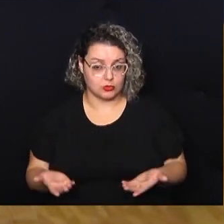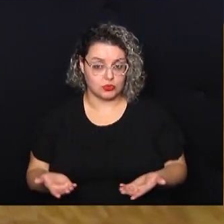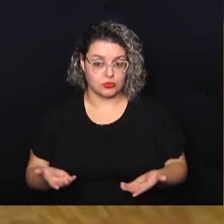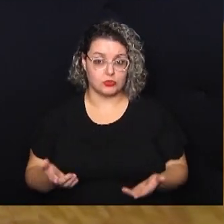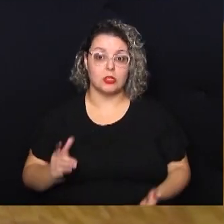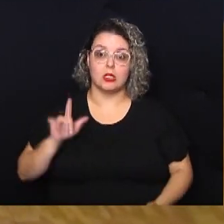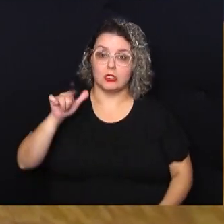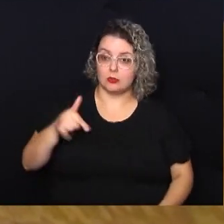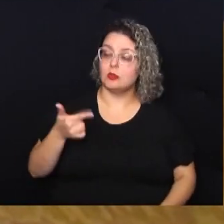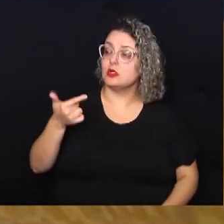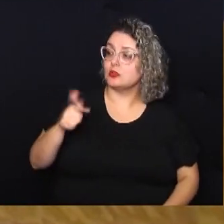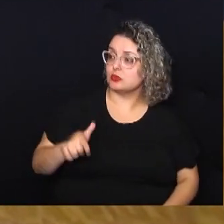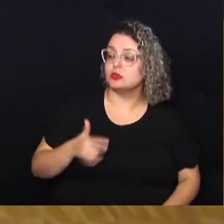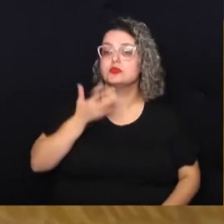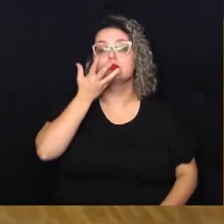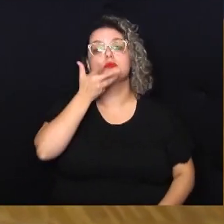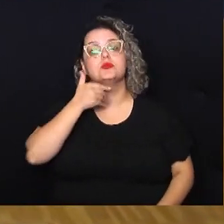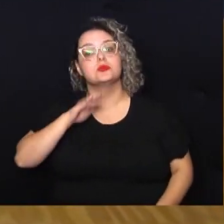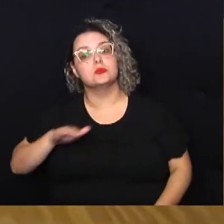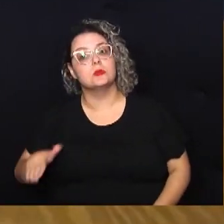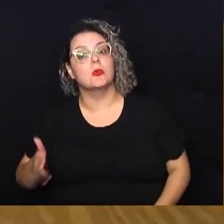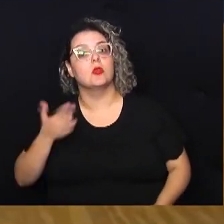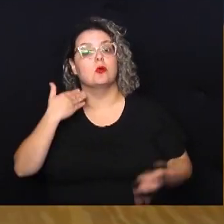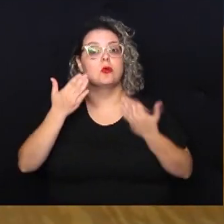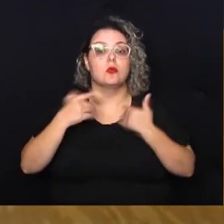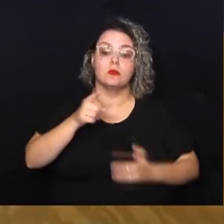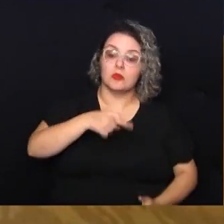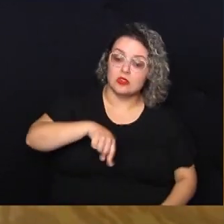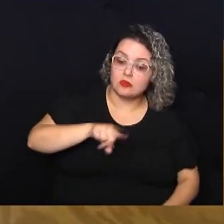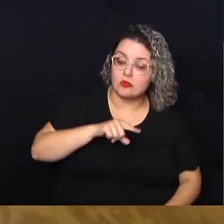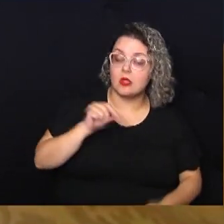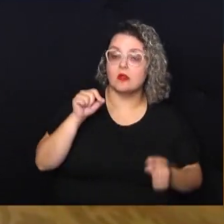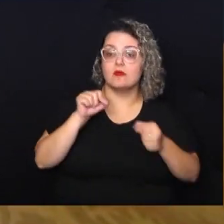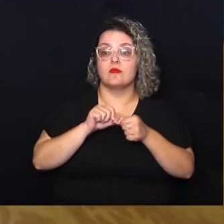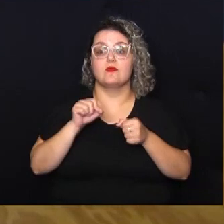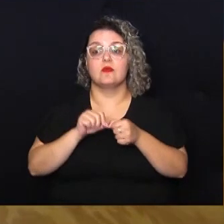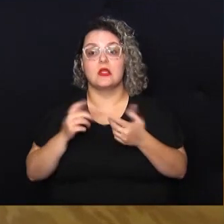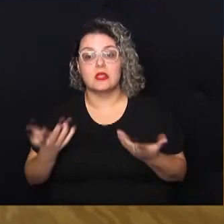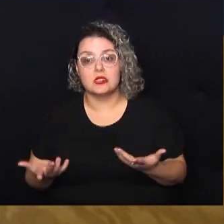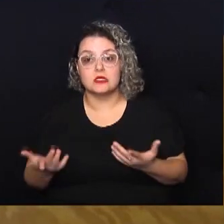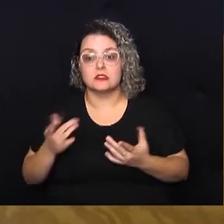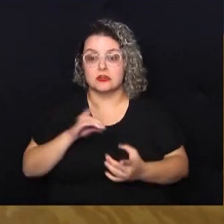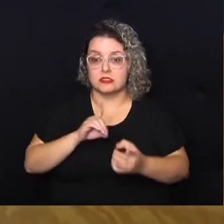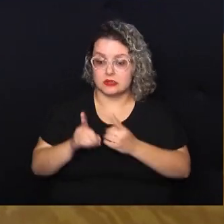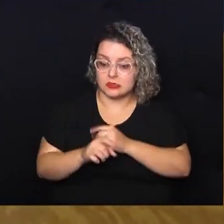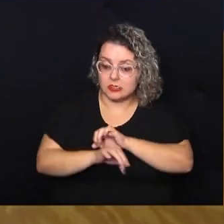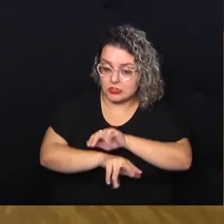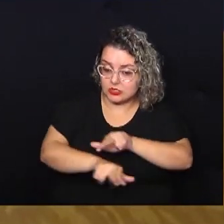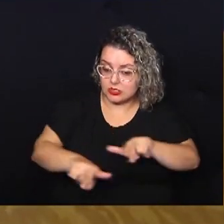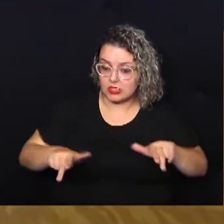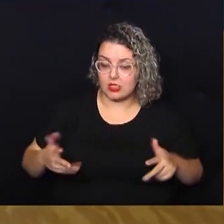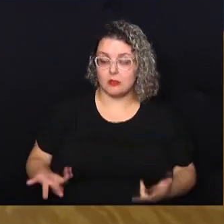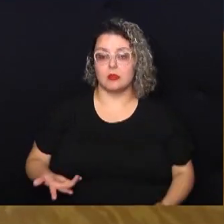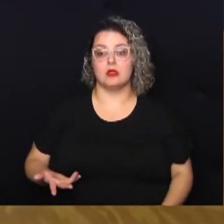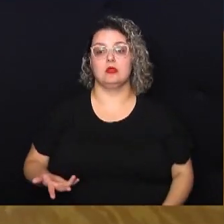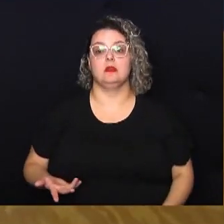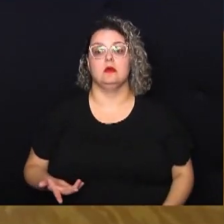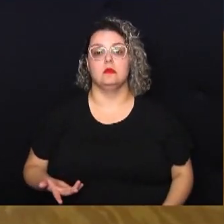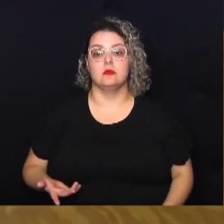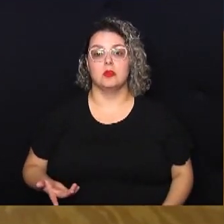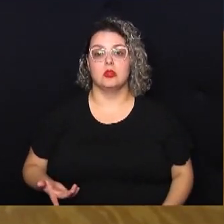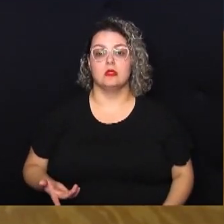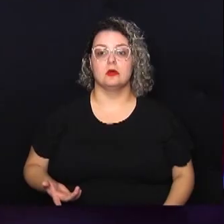disso continuar com as crianças, conversar com elas, fazer dinâmicas para que elas